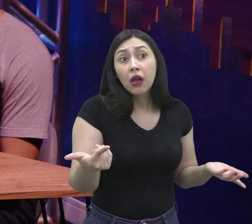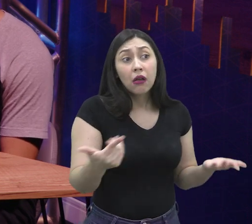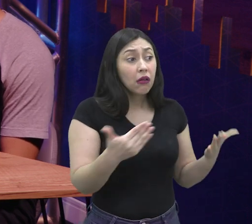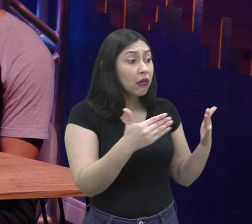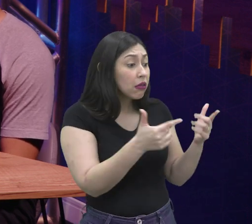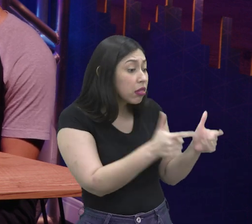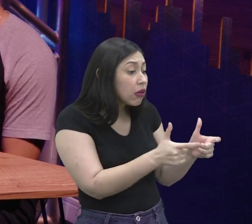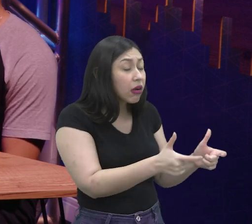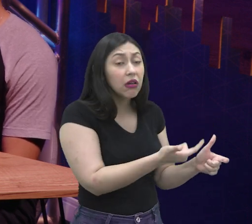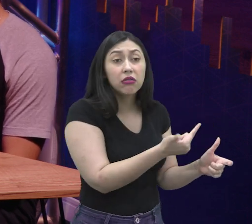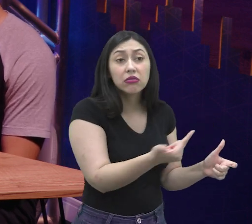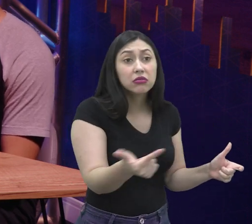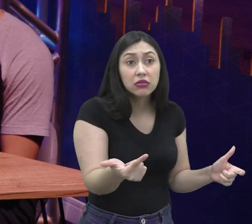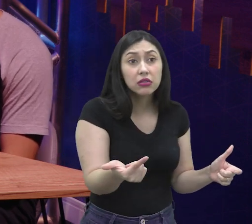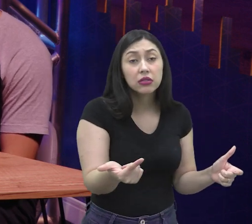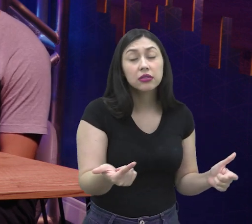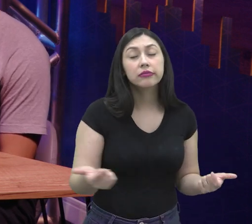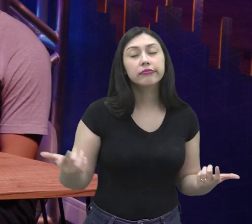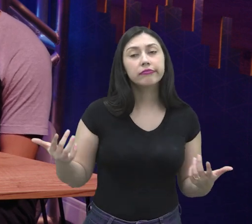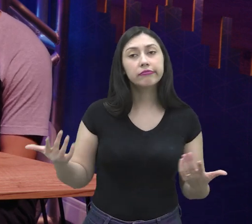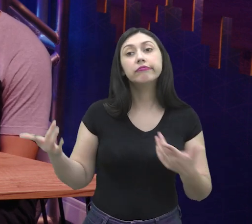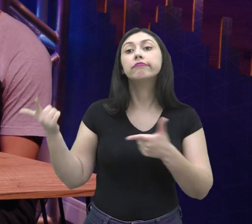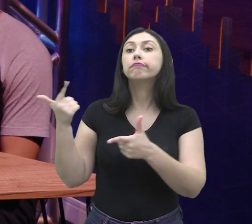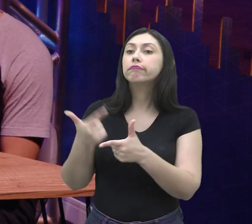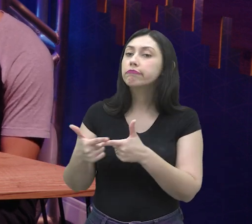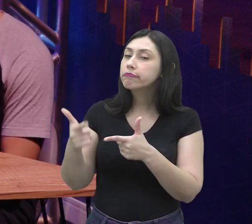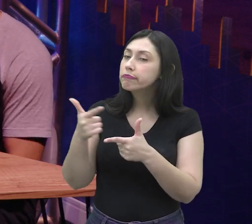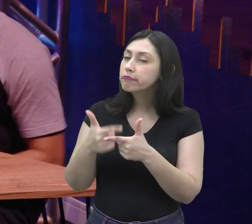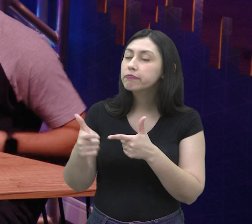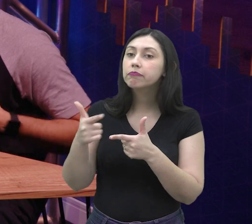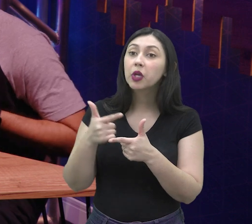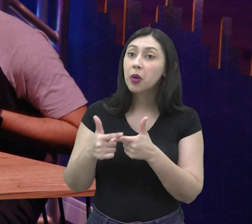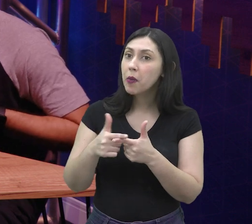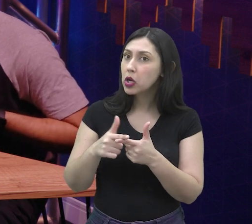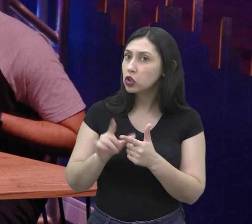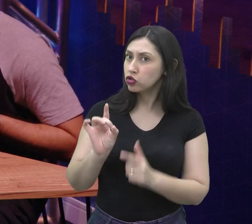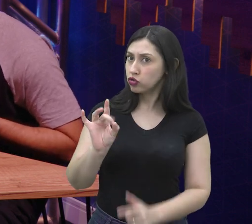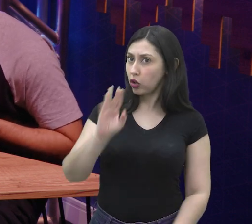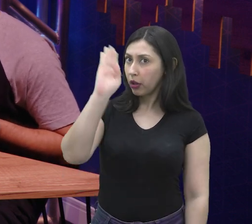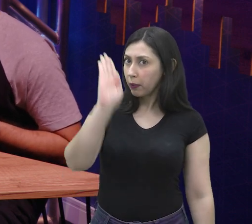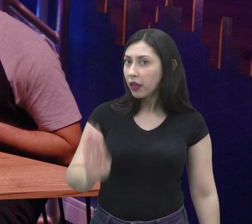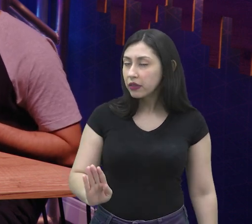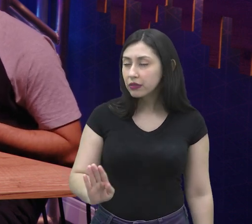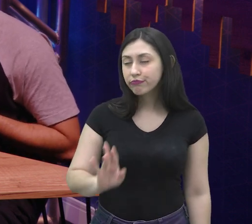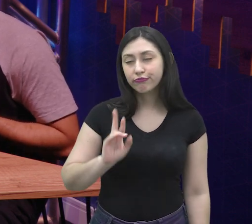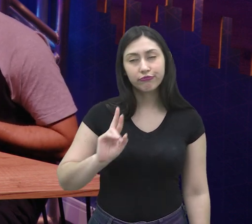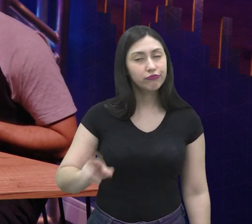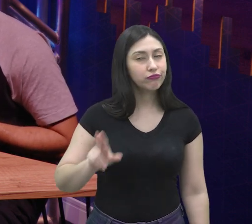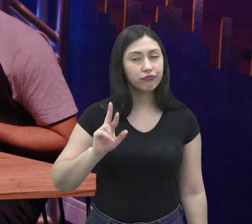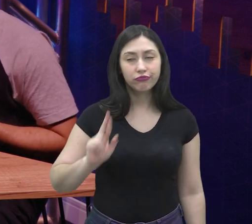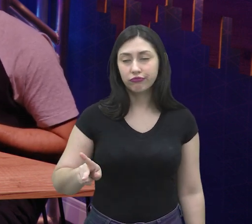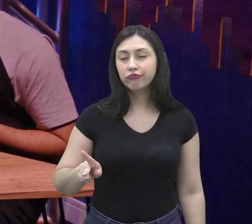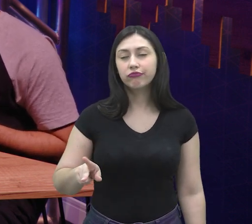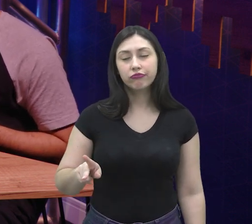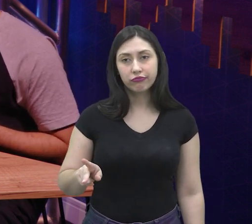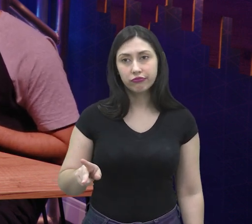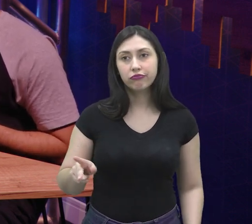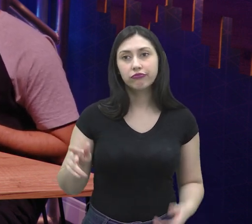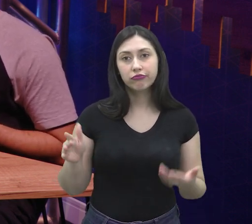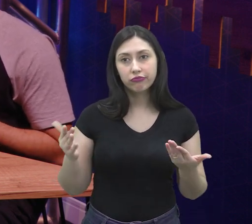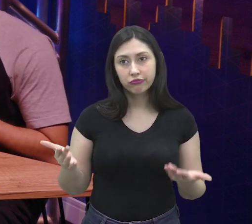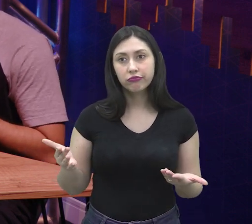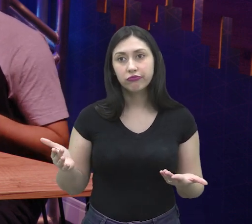sem casa, né? Então, assim, é um problema que não é só nosso, né? Não é só o Brasil